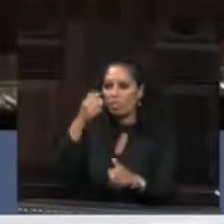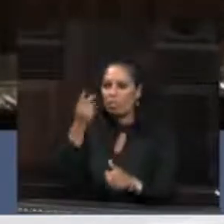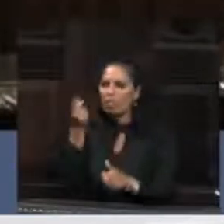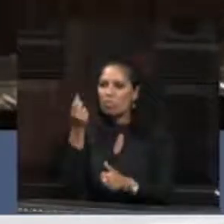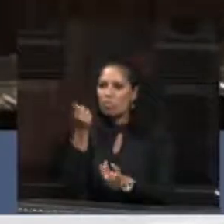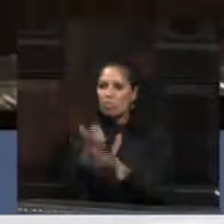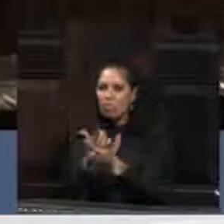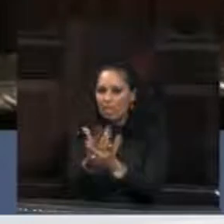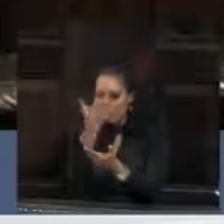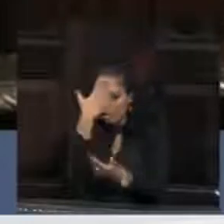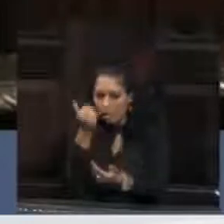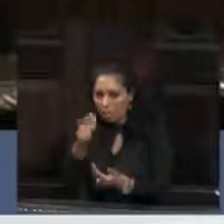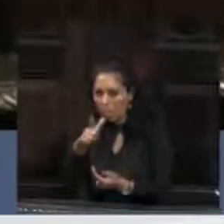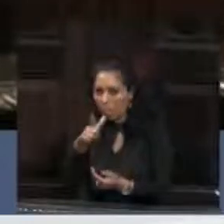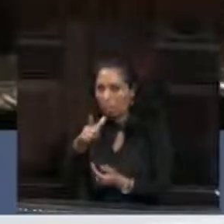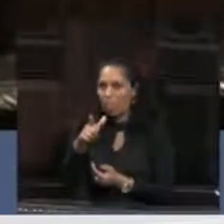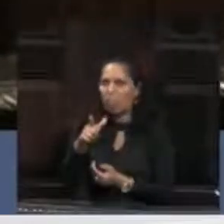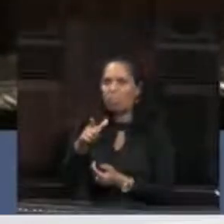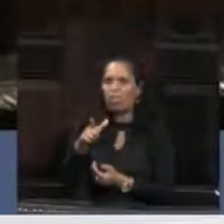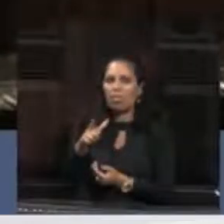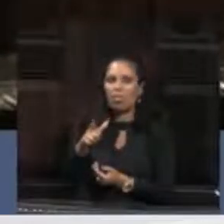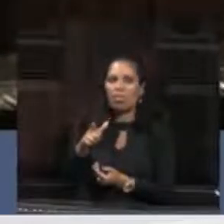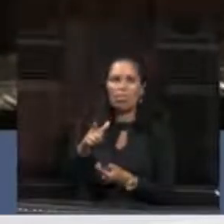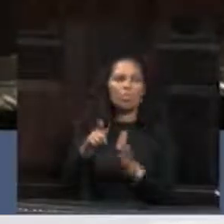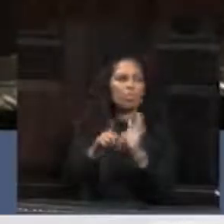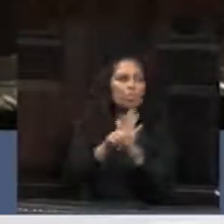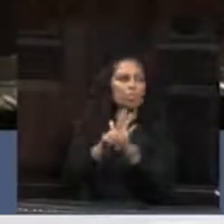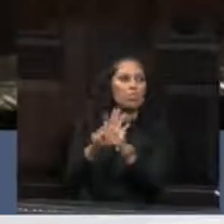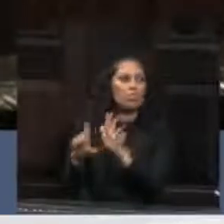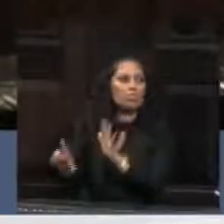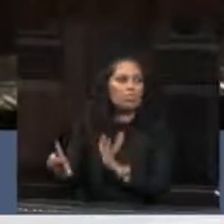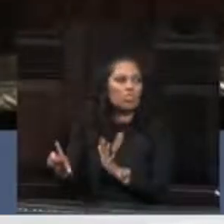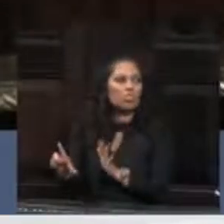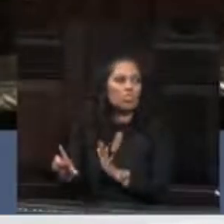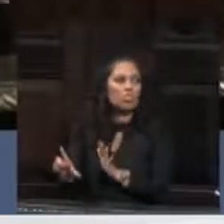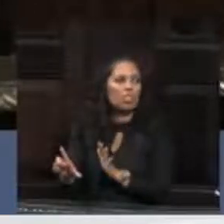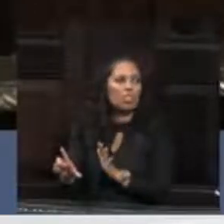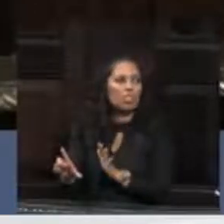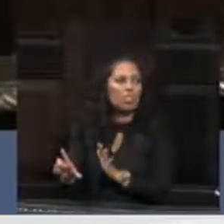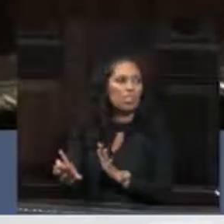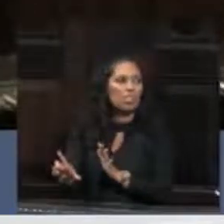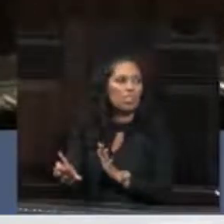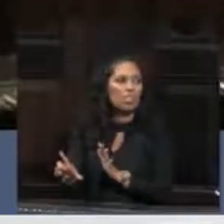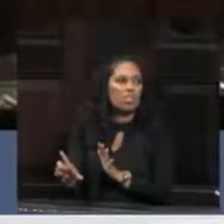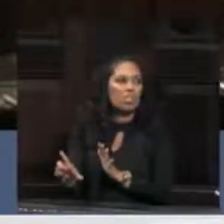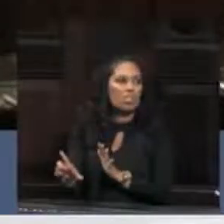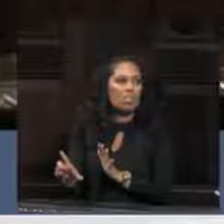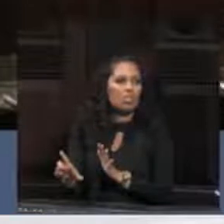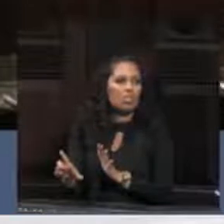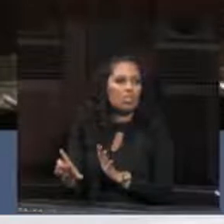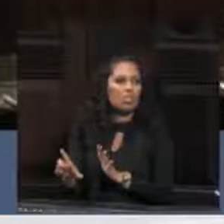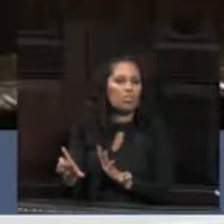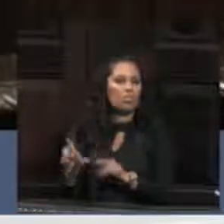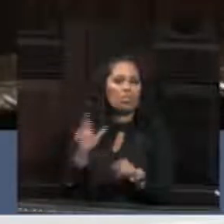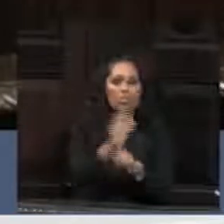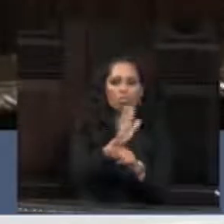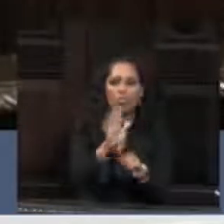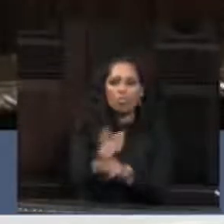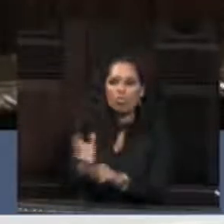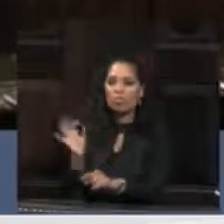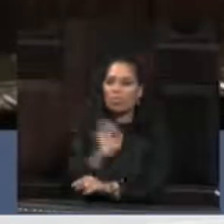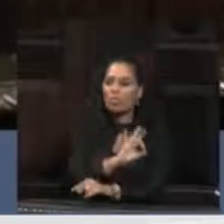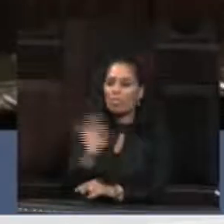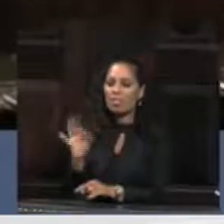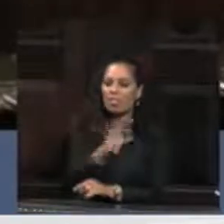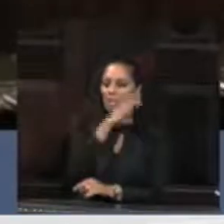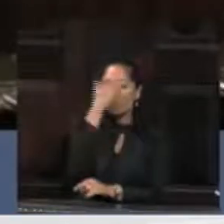Veja, esse projeto, ele chega com um efeito devastador para o trabalhador e